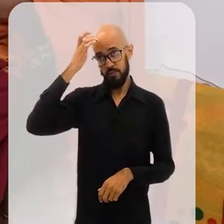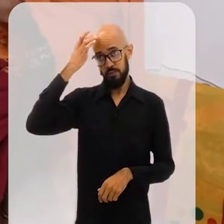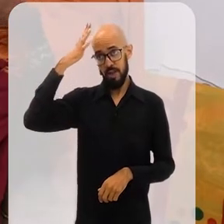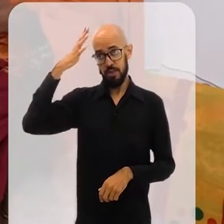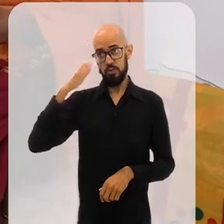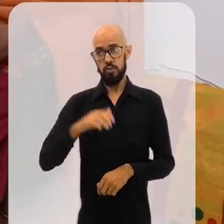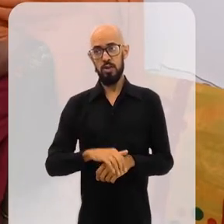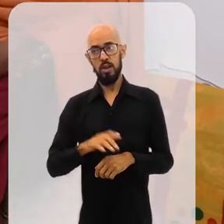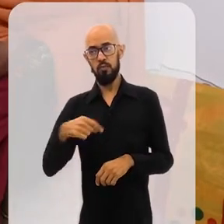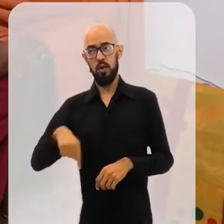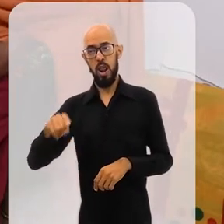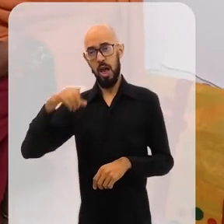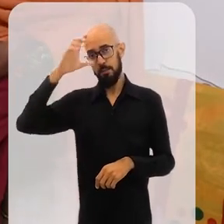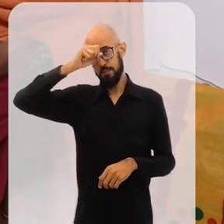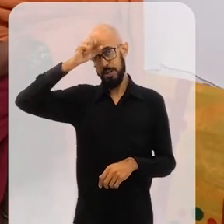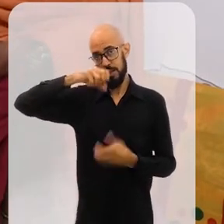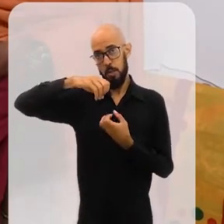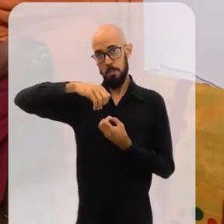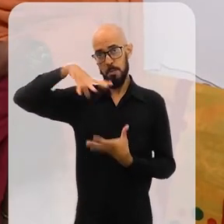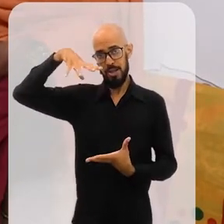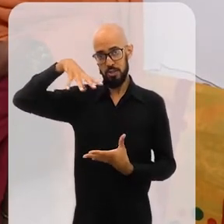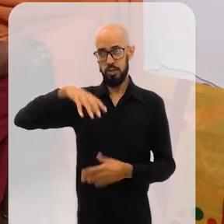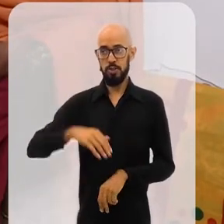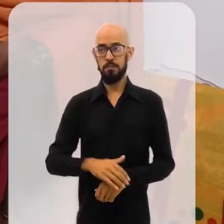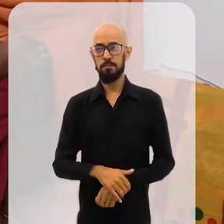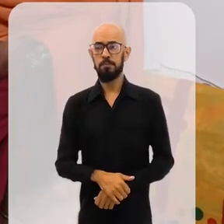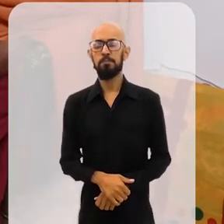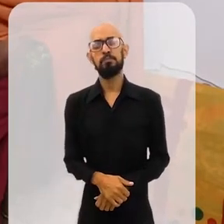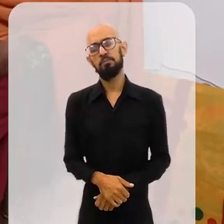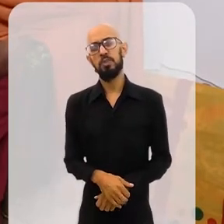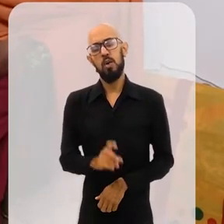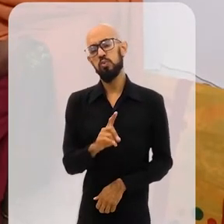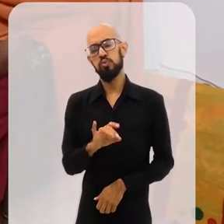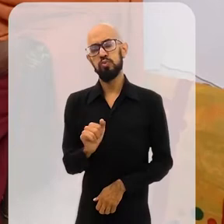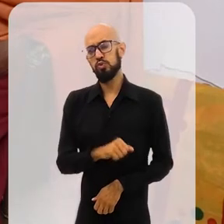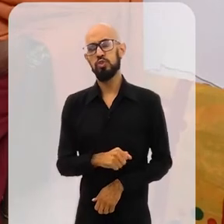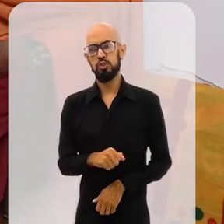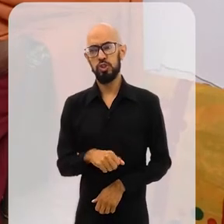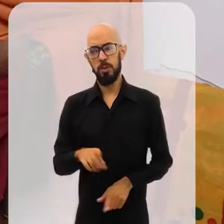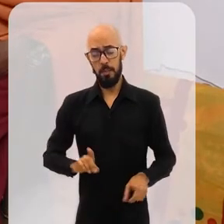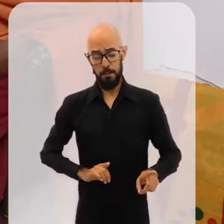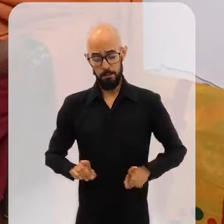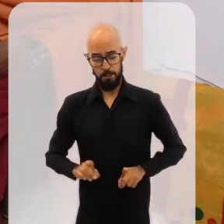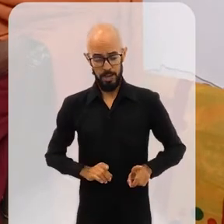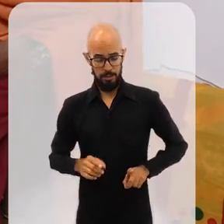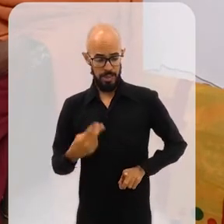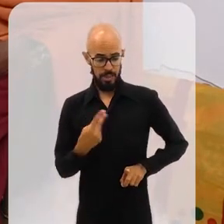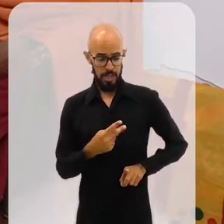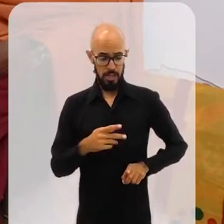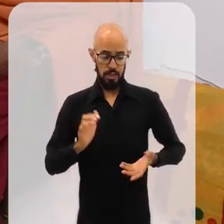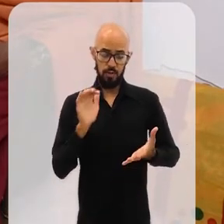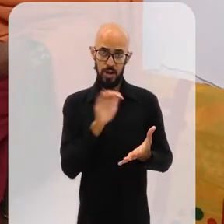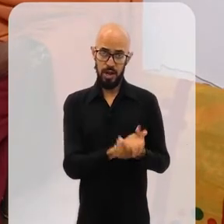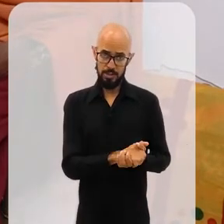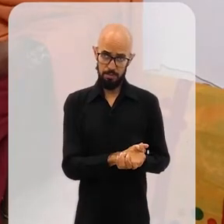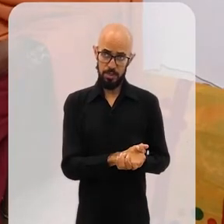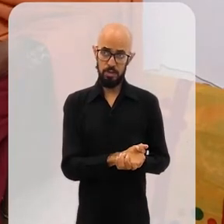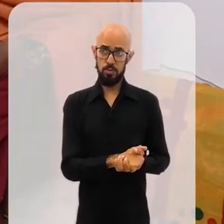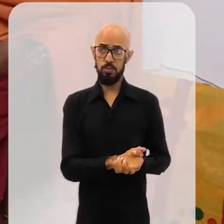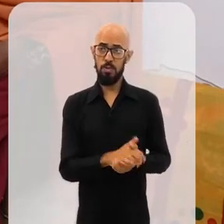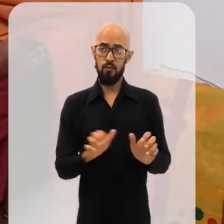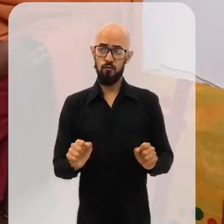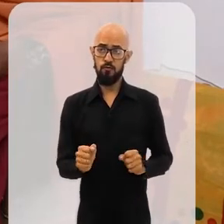aprendia as coisas com muita facilidade, ele foi lá, aprendeu tudo isso. Então, um dia, uma prima dele estava num casamento,